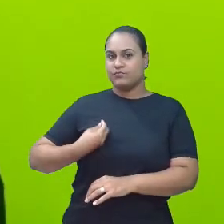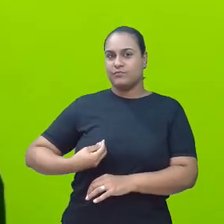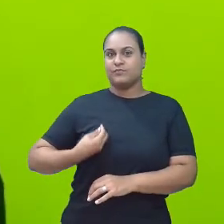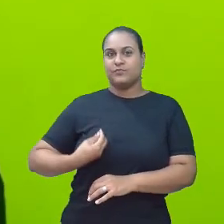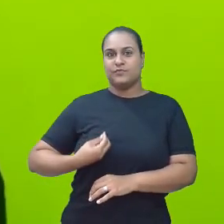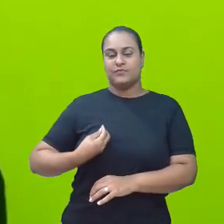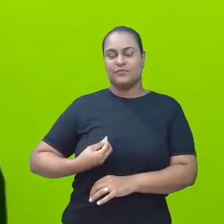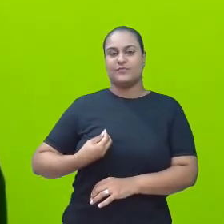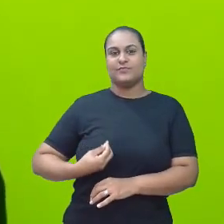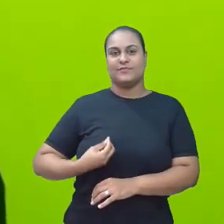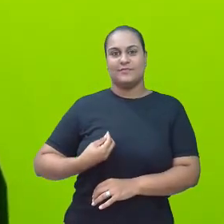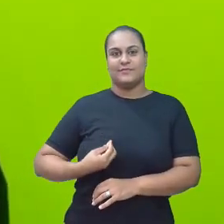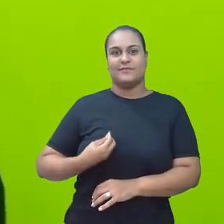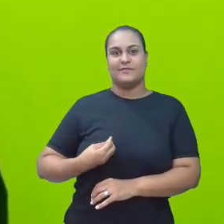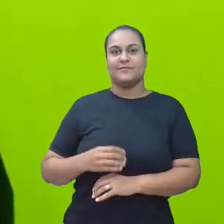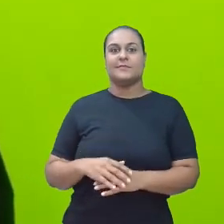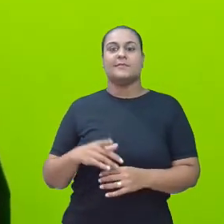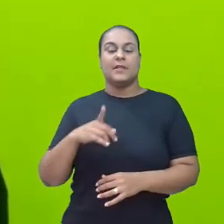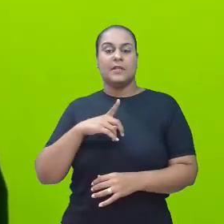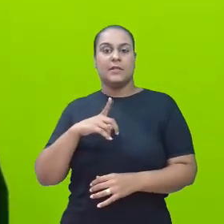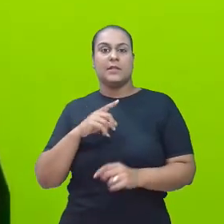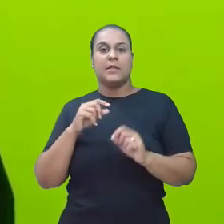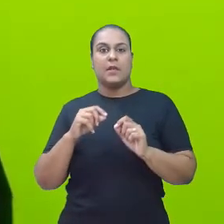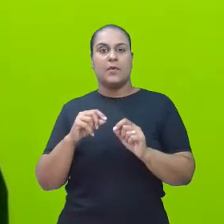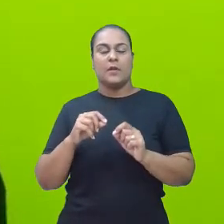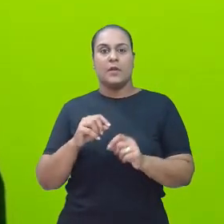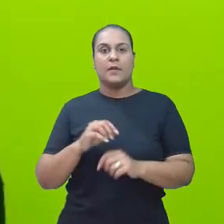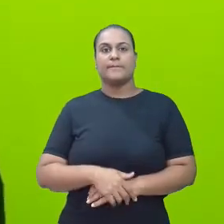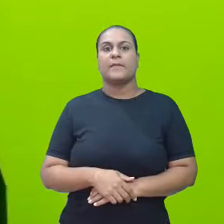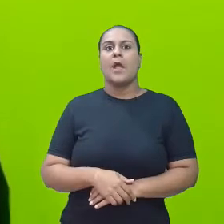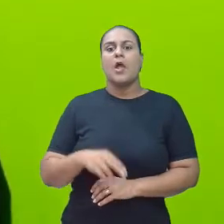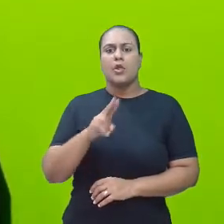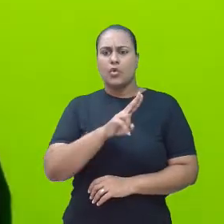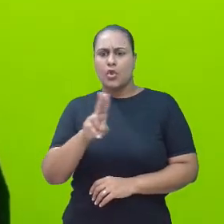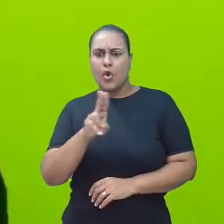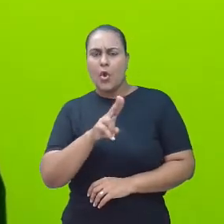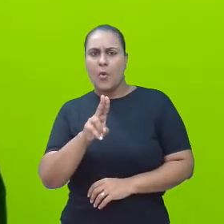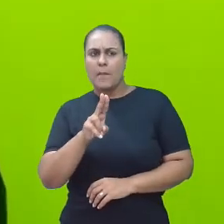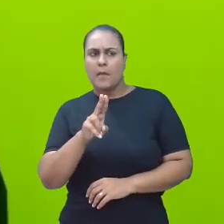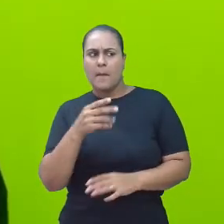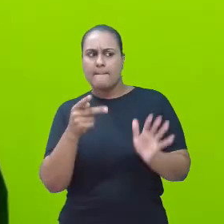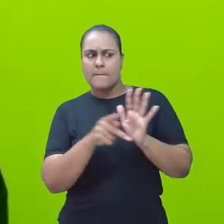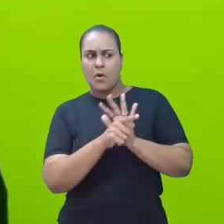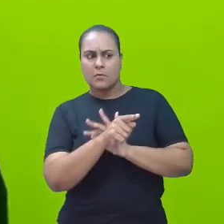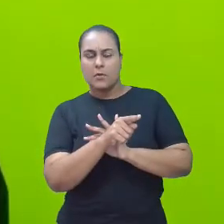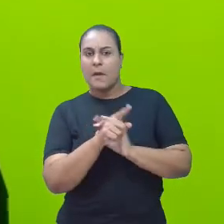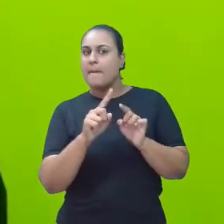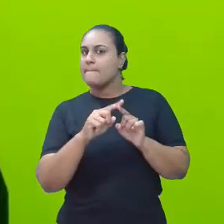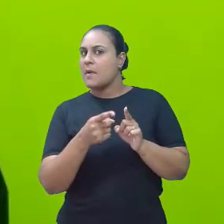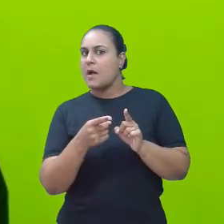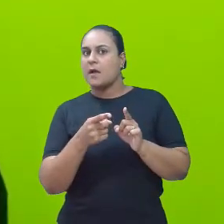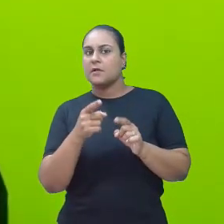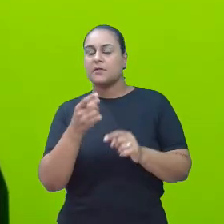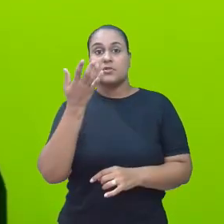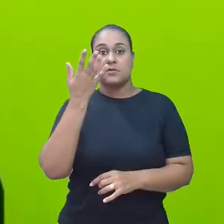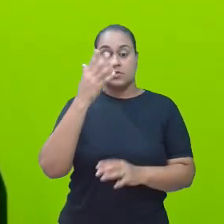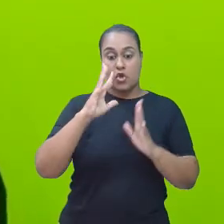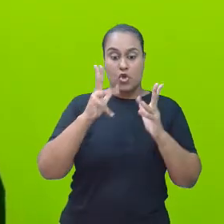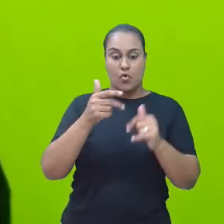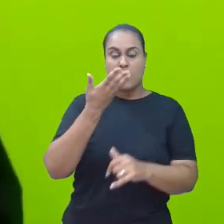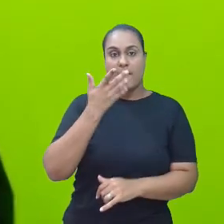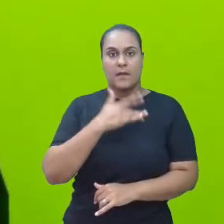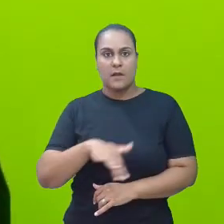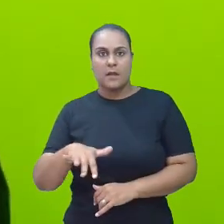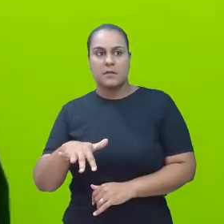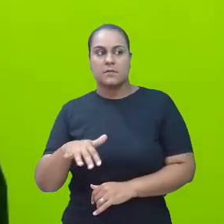Boi. Então tinha lá, estava escrito Boi Surubim, mas a gente não chamava Boi Surubim. Para toda criança da minha época era Boi de